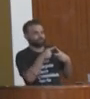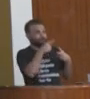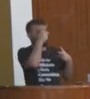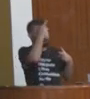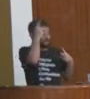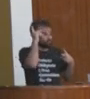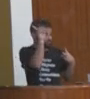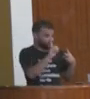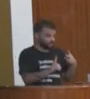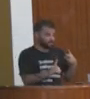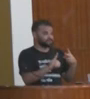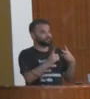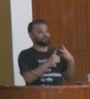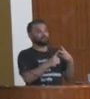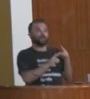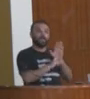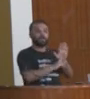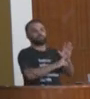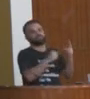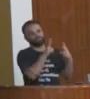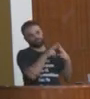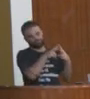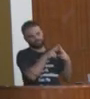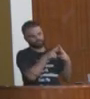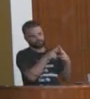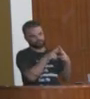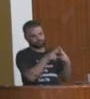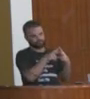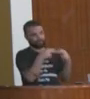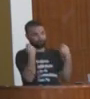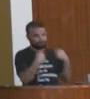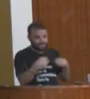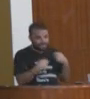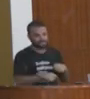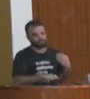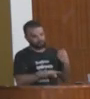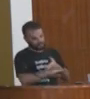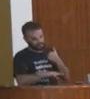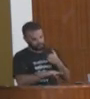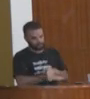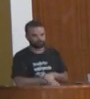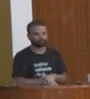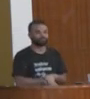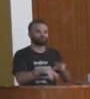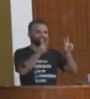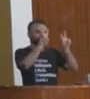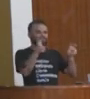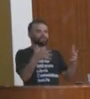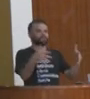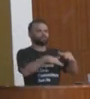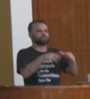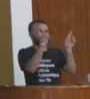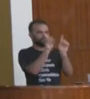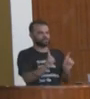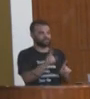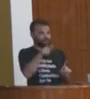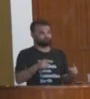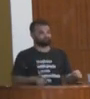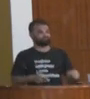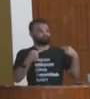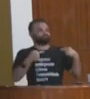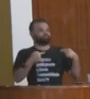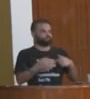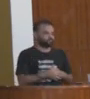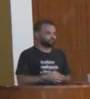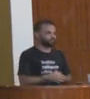deficiência. Nada sobre nós sem nós. Falar sobre a inclusão da pessoa com deficiência é um desafio. Estávamos falando